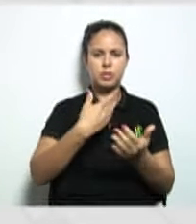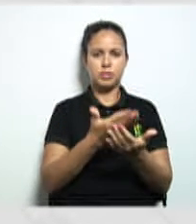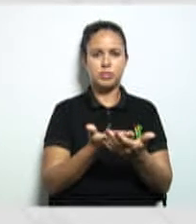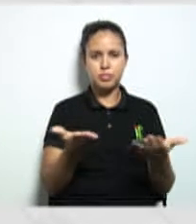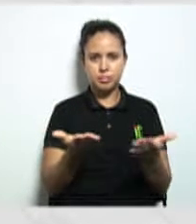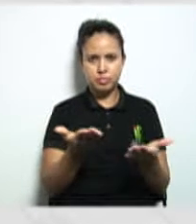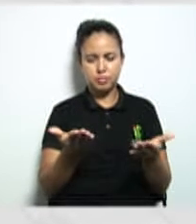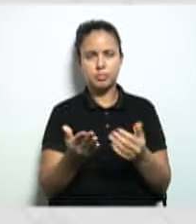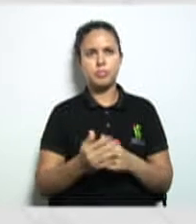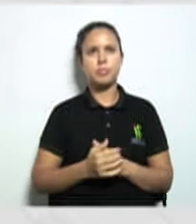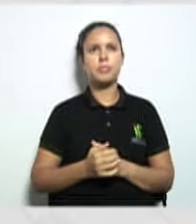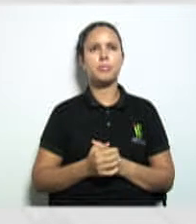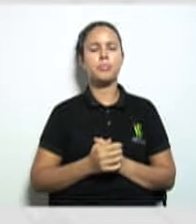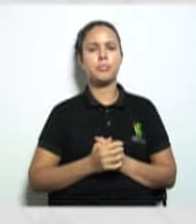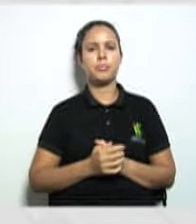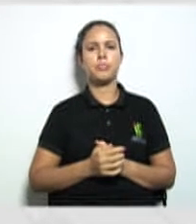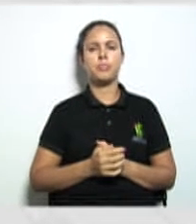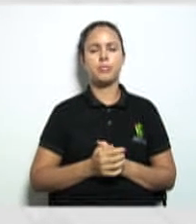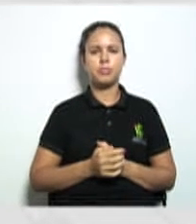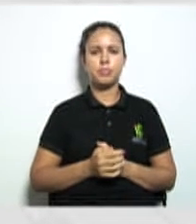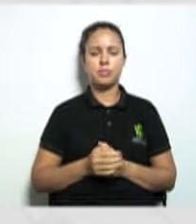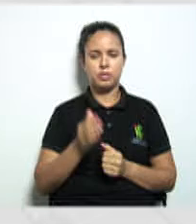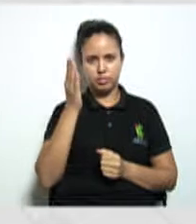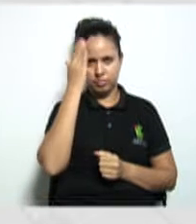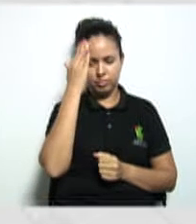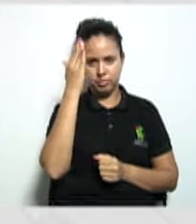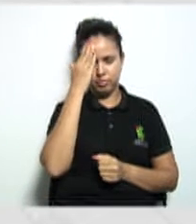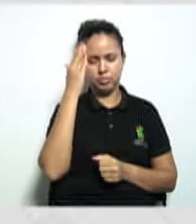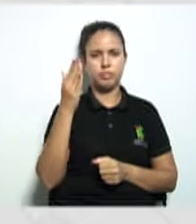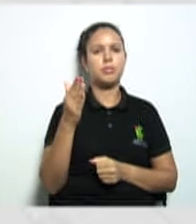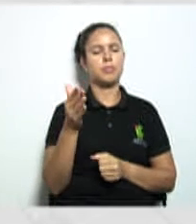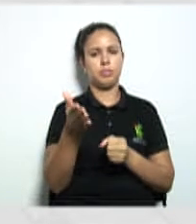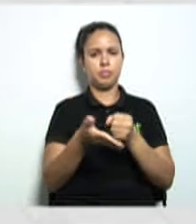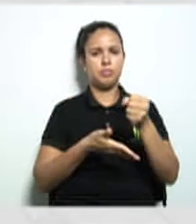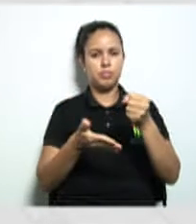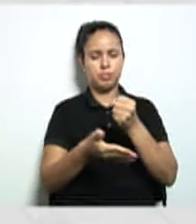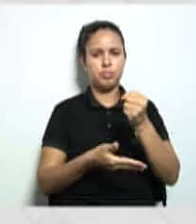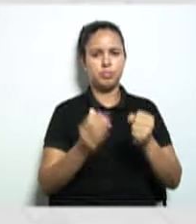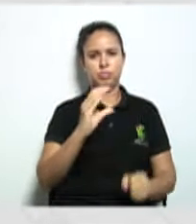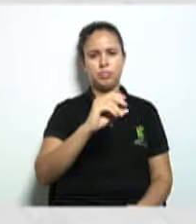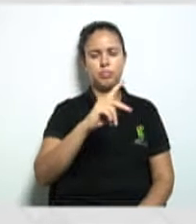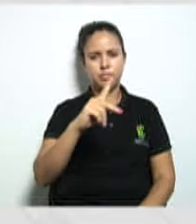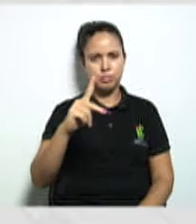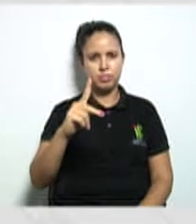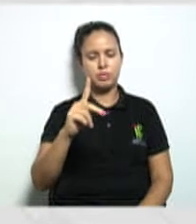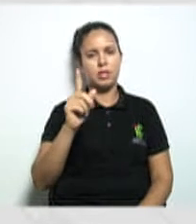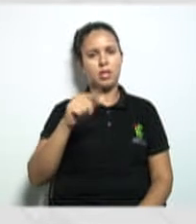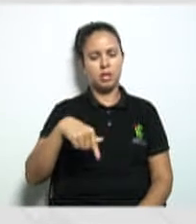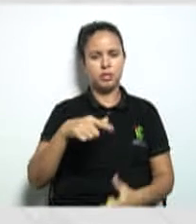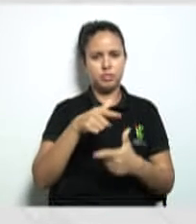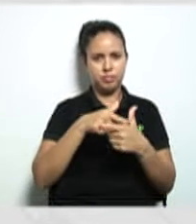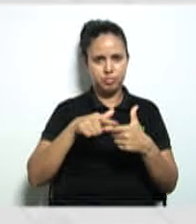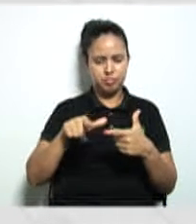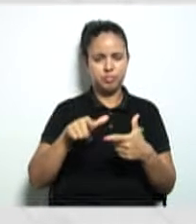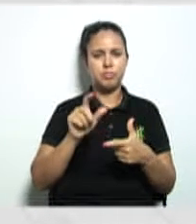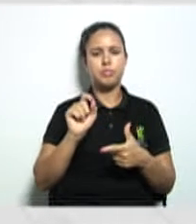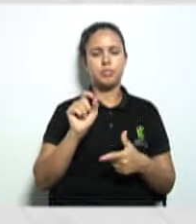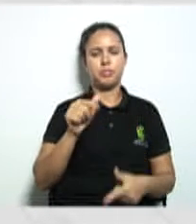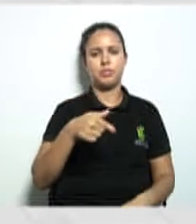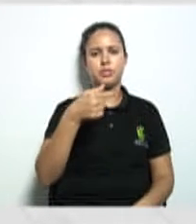lá. Então, já sabemos que os princípios do cooperativismo são divididos em